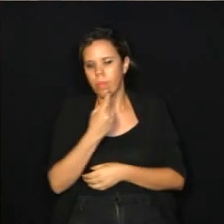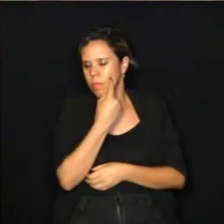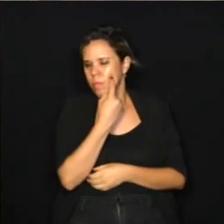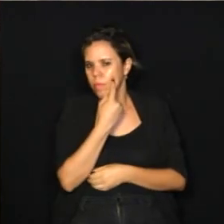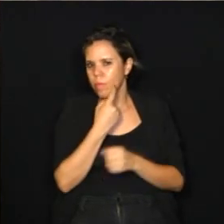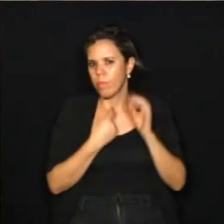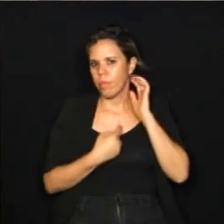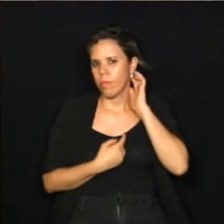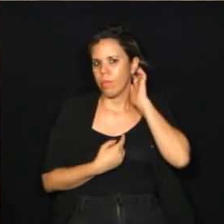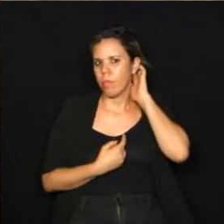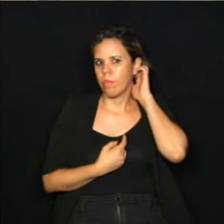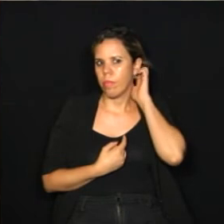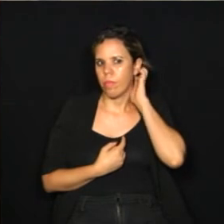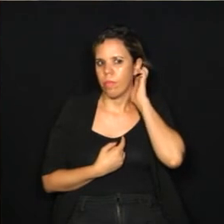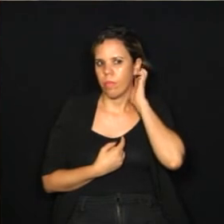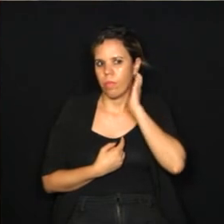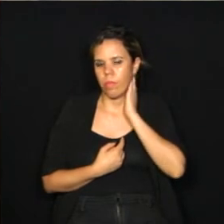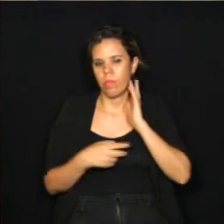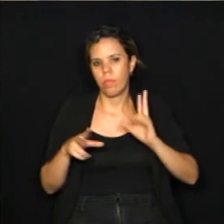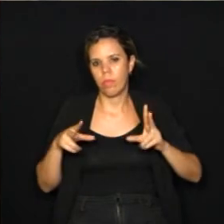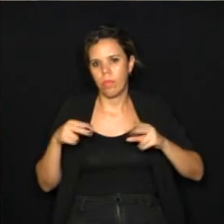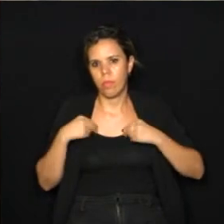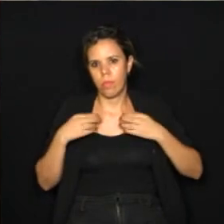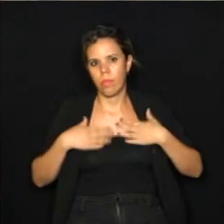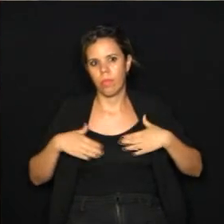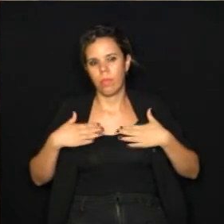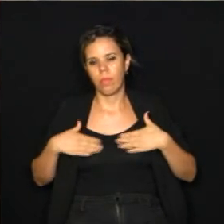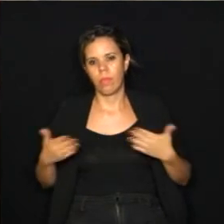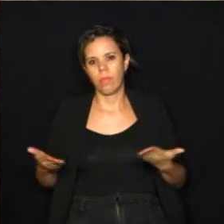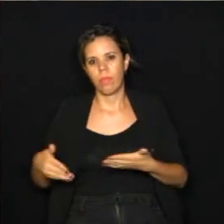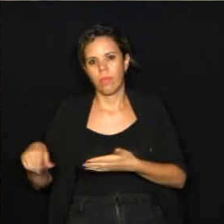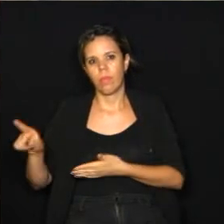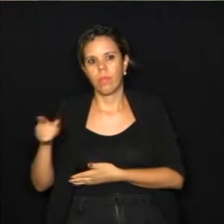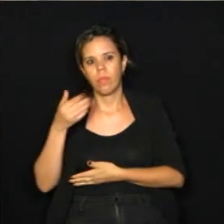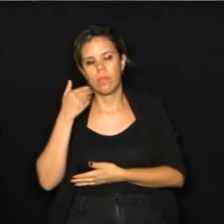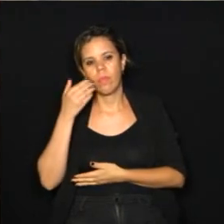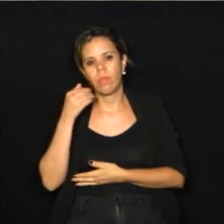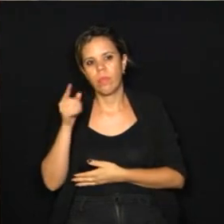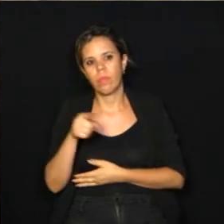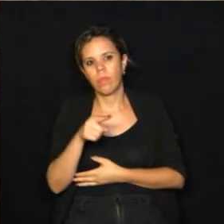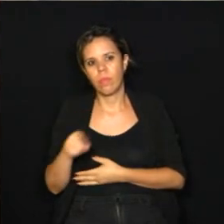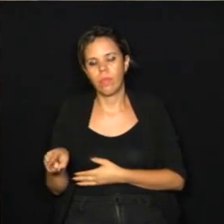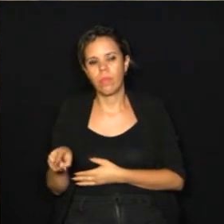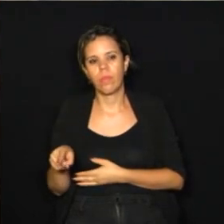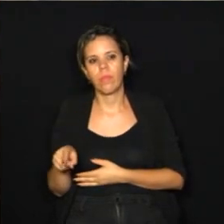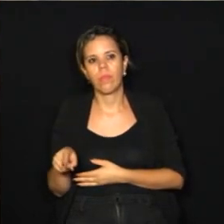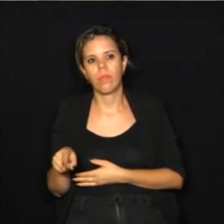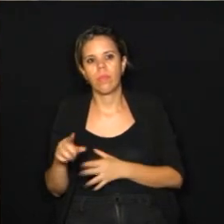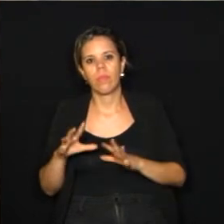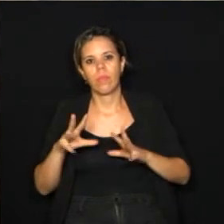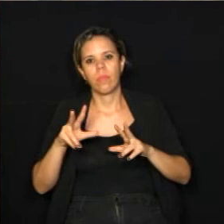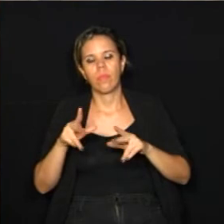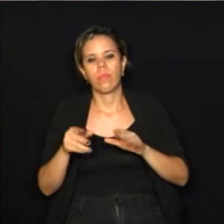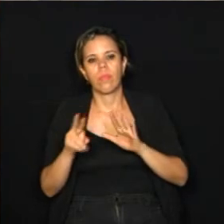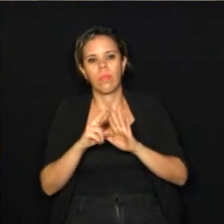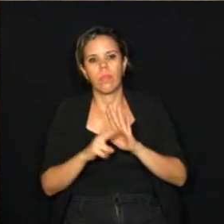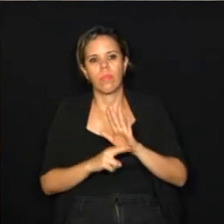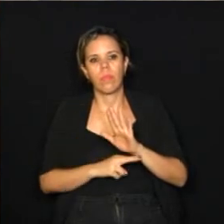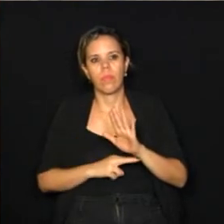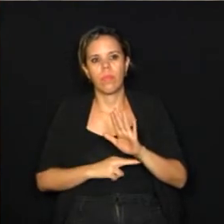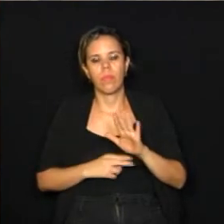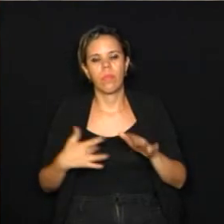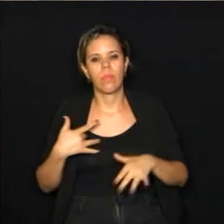Mina Abreu. Vai para um merecido descanso agora, aproveitar o feriado com todos os protocolos